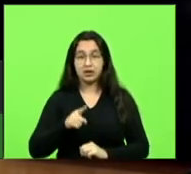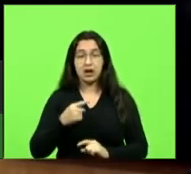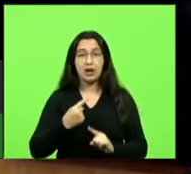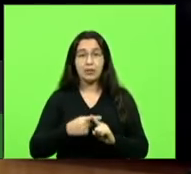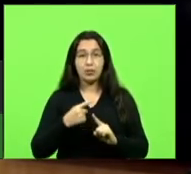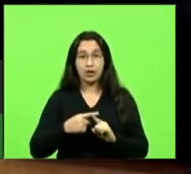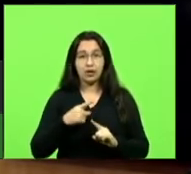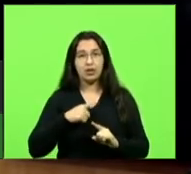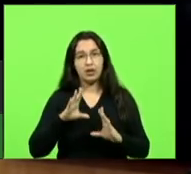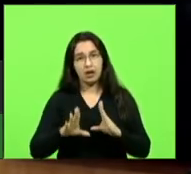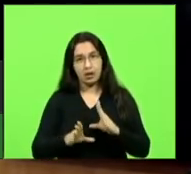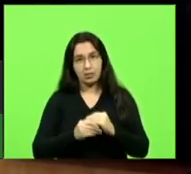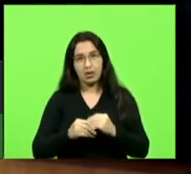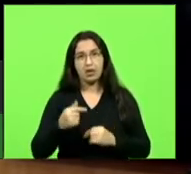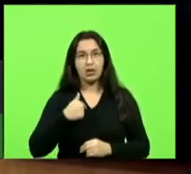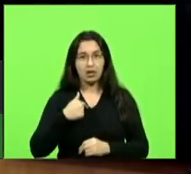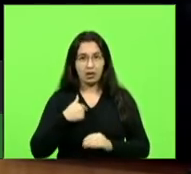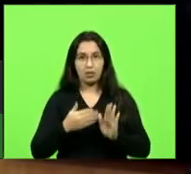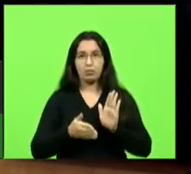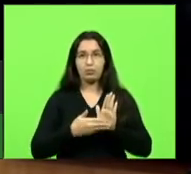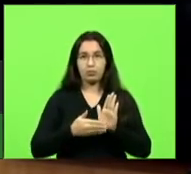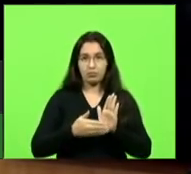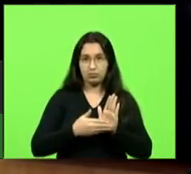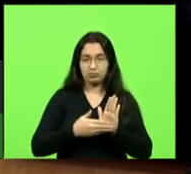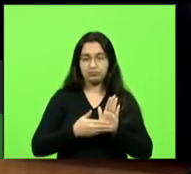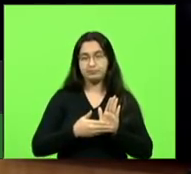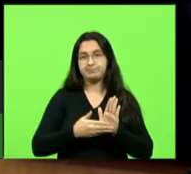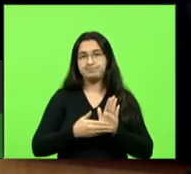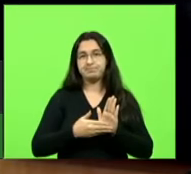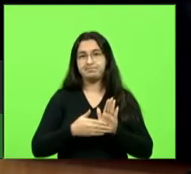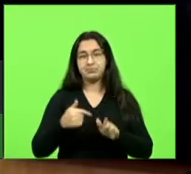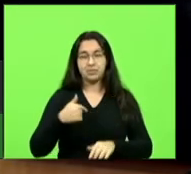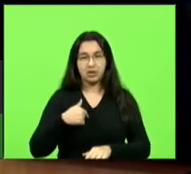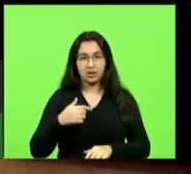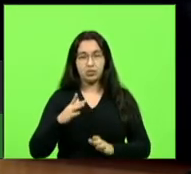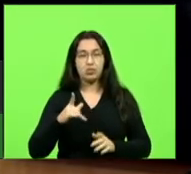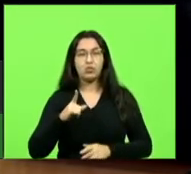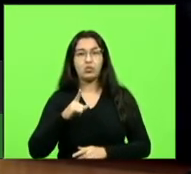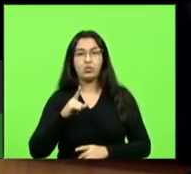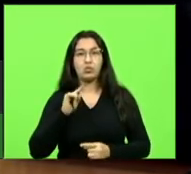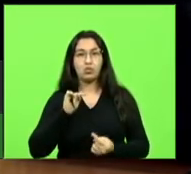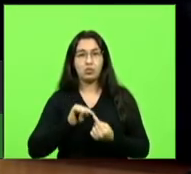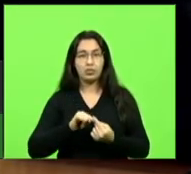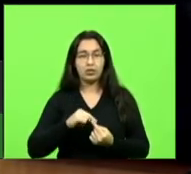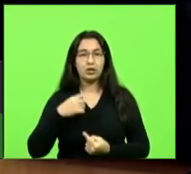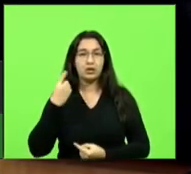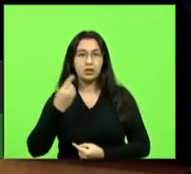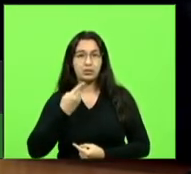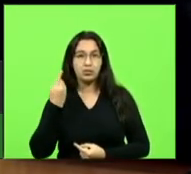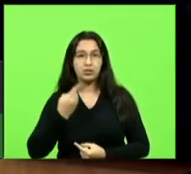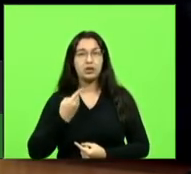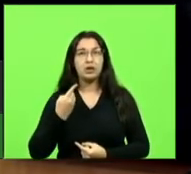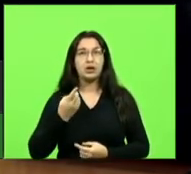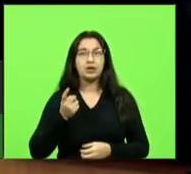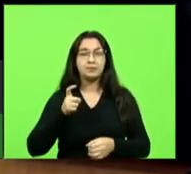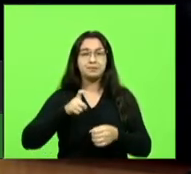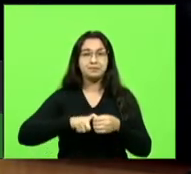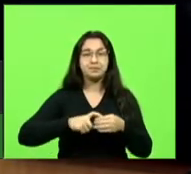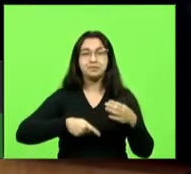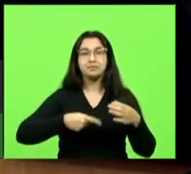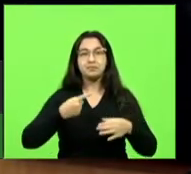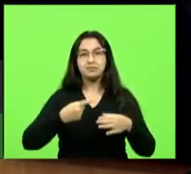emendas que eu apresentei na condição de deputada, membro da Comissão de Finanças.